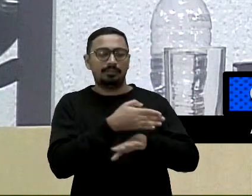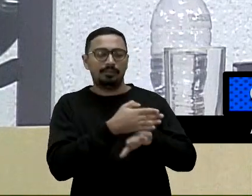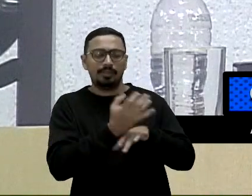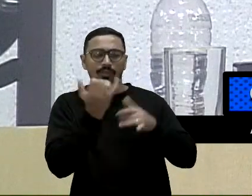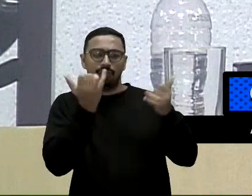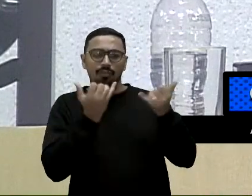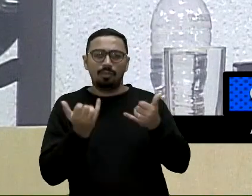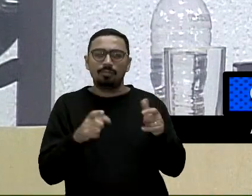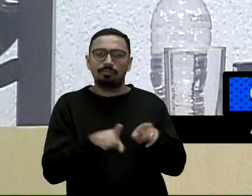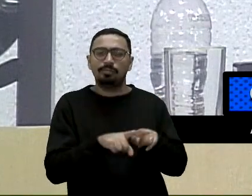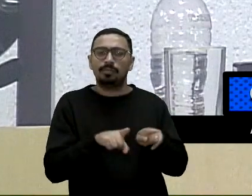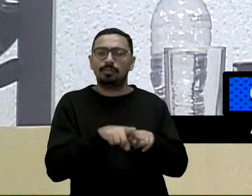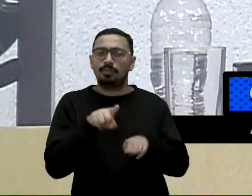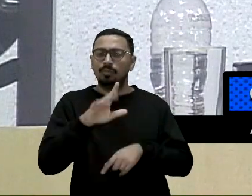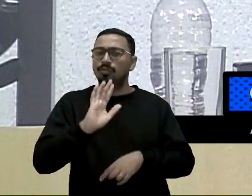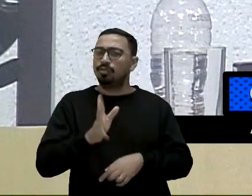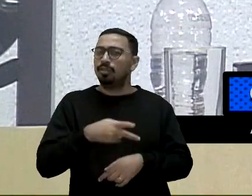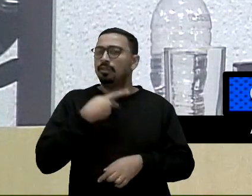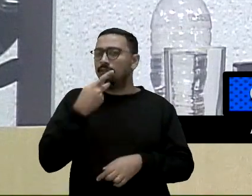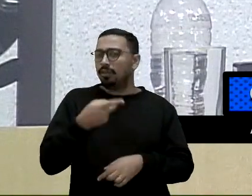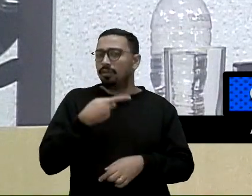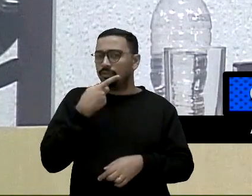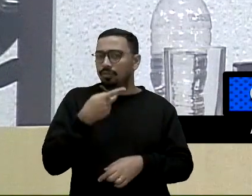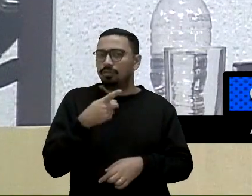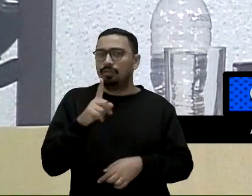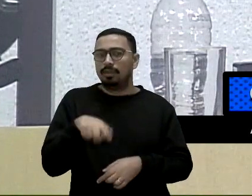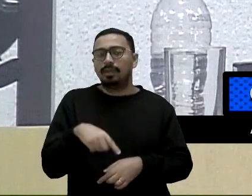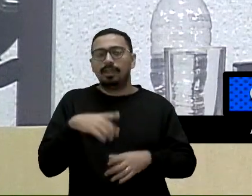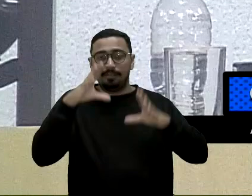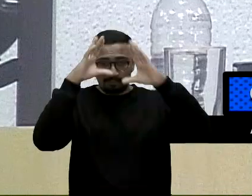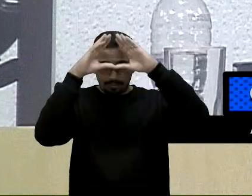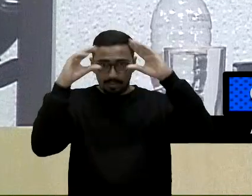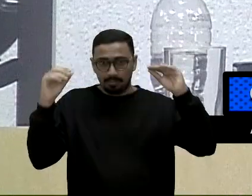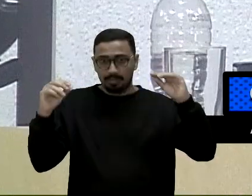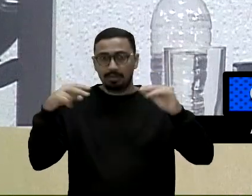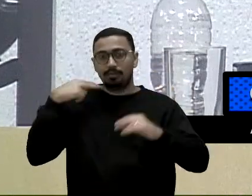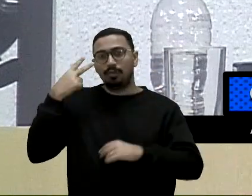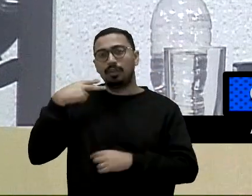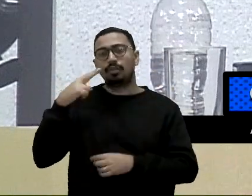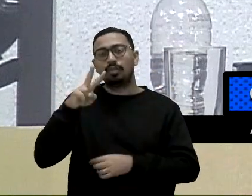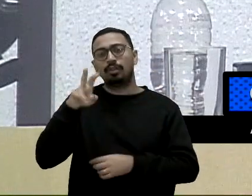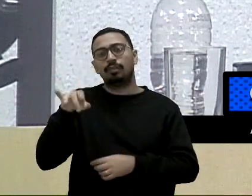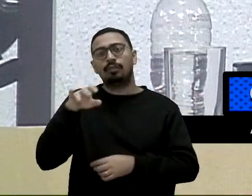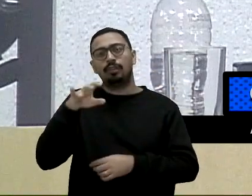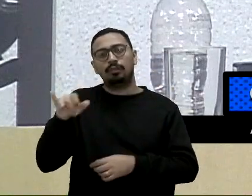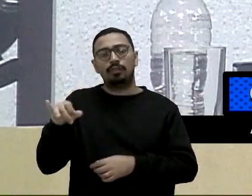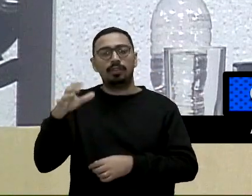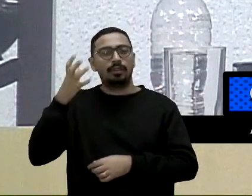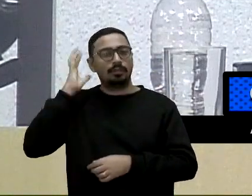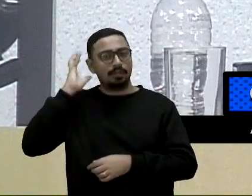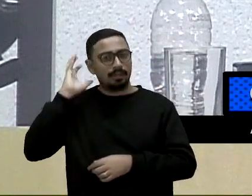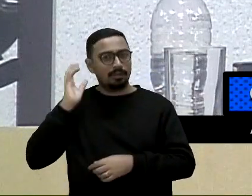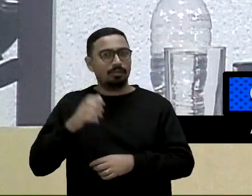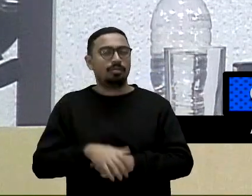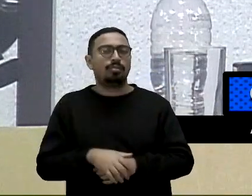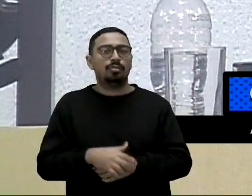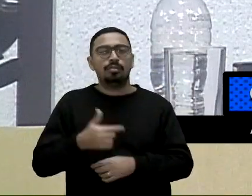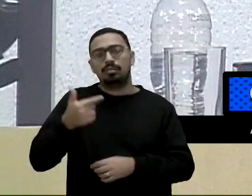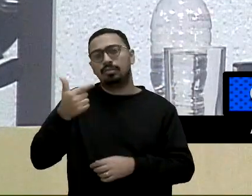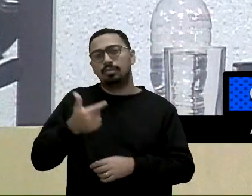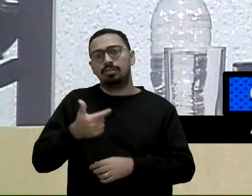informação, como você mesma falou, é enfermeira, vereadora Vivi, né, que é vereadora pelo seu segundo mandato, isso